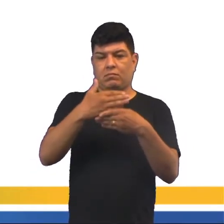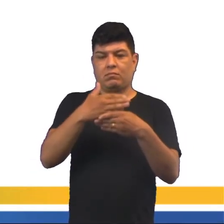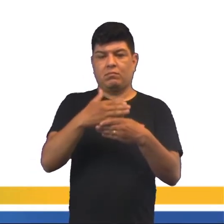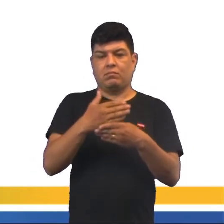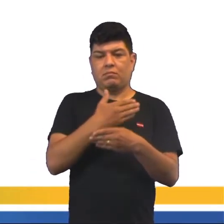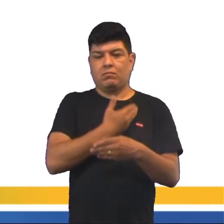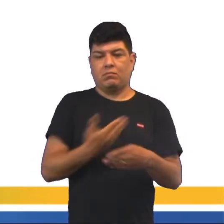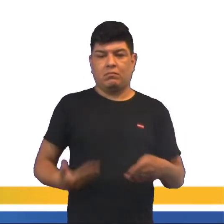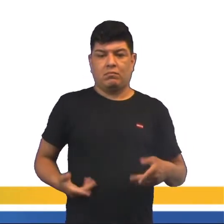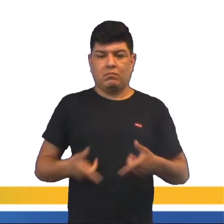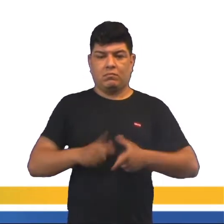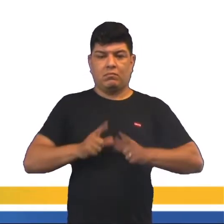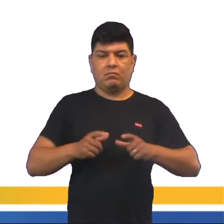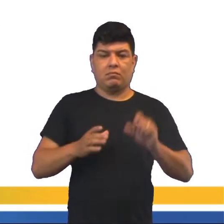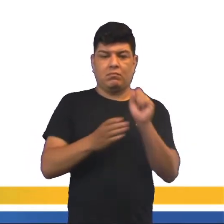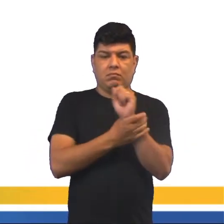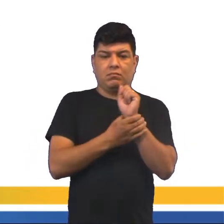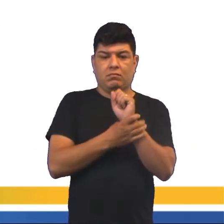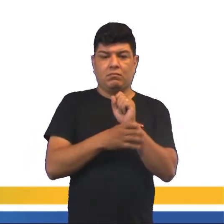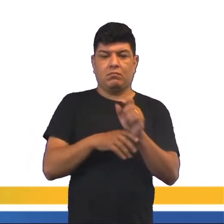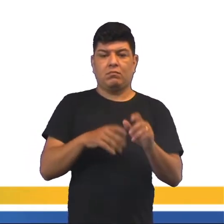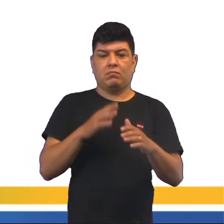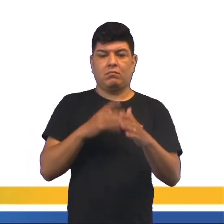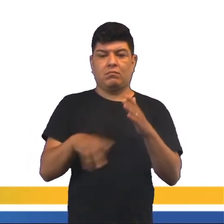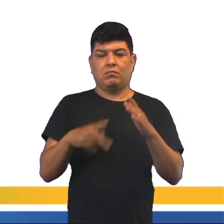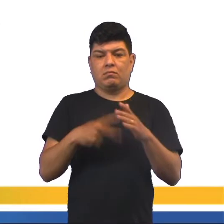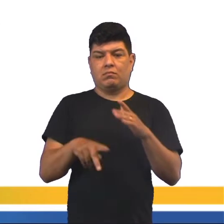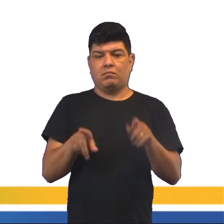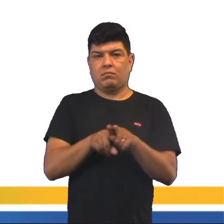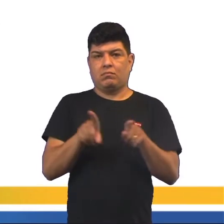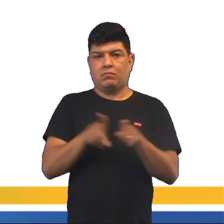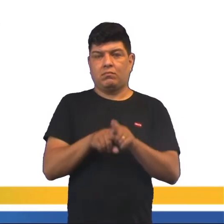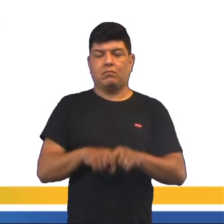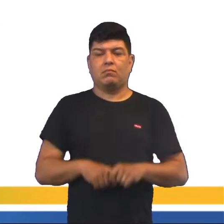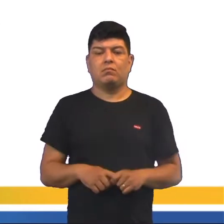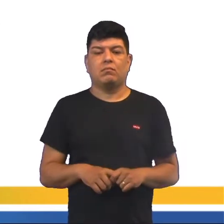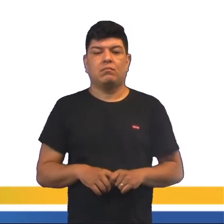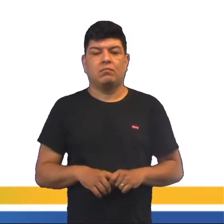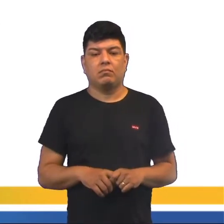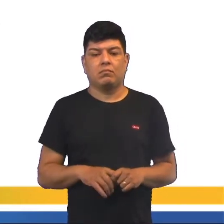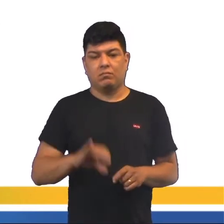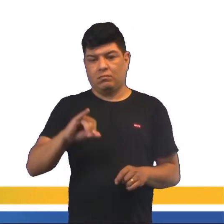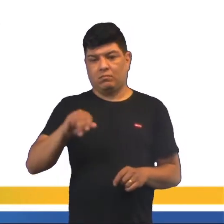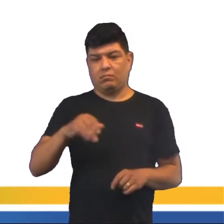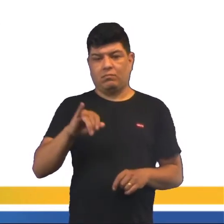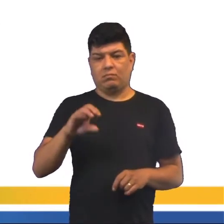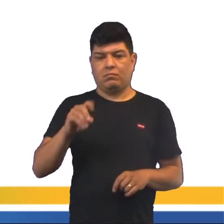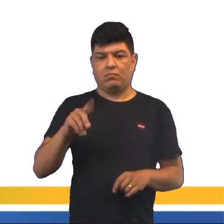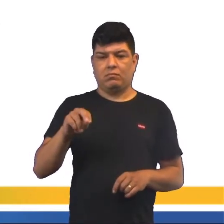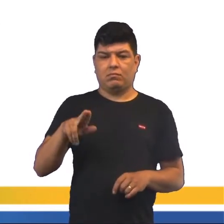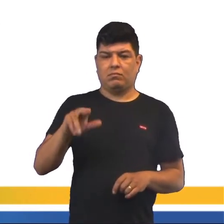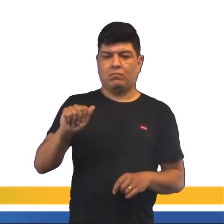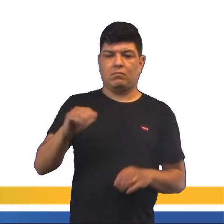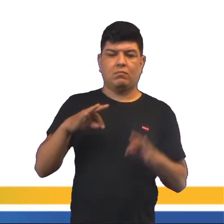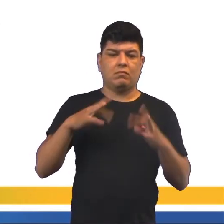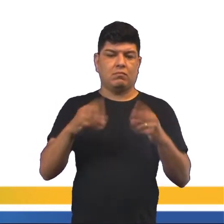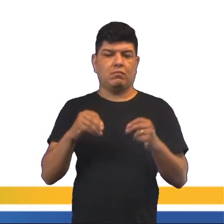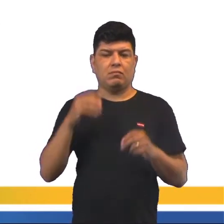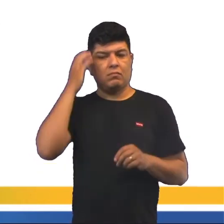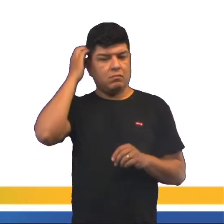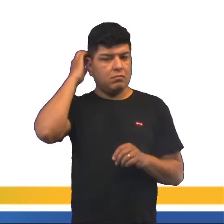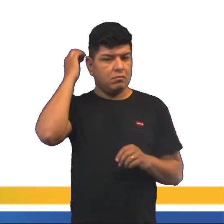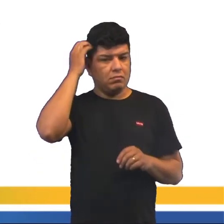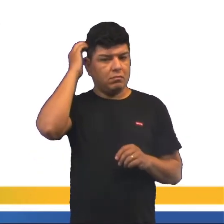construído pelo governo de Israel para a proteção dos colonos israelenses na Cisjordânia, né? Todos